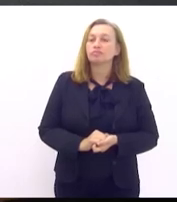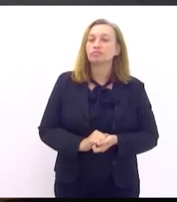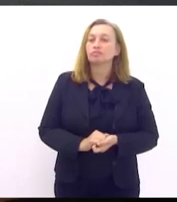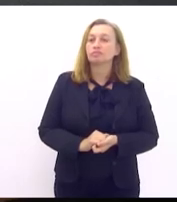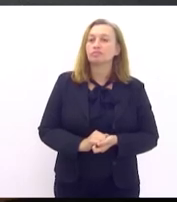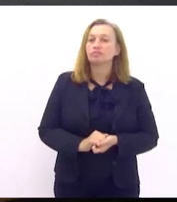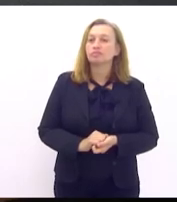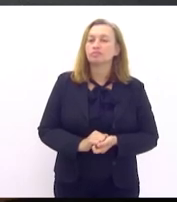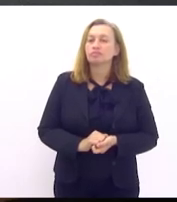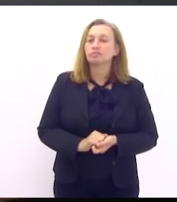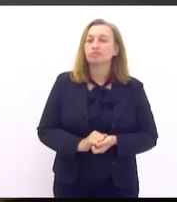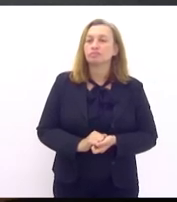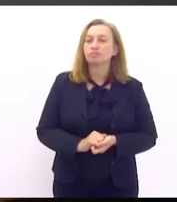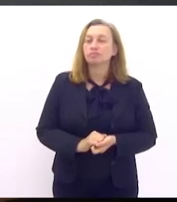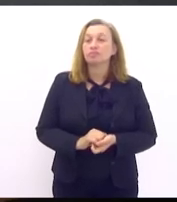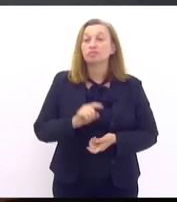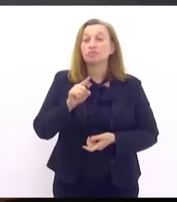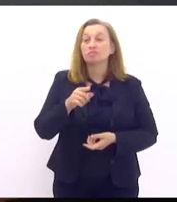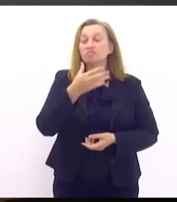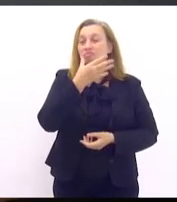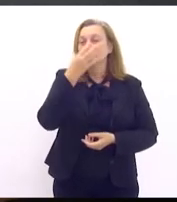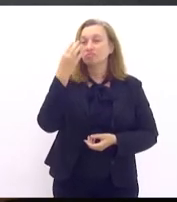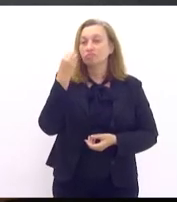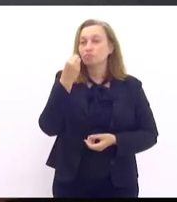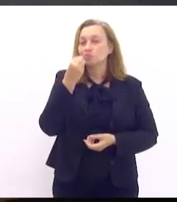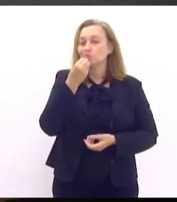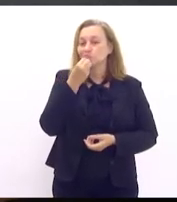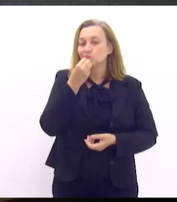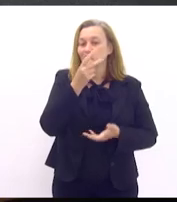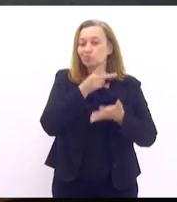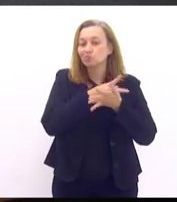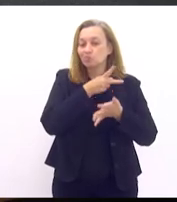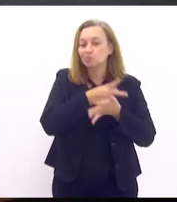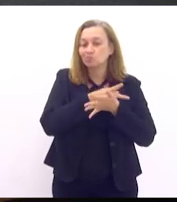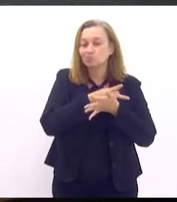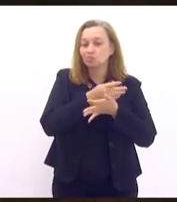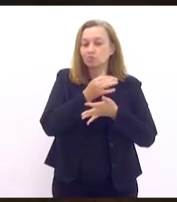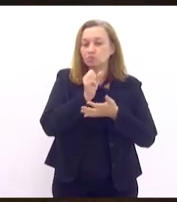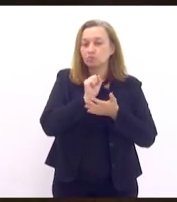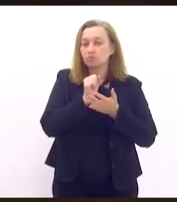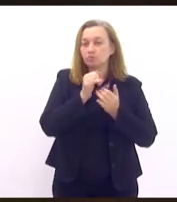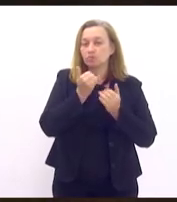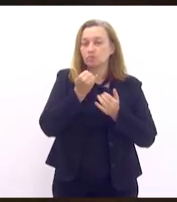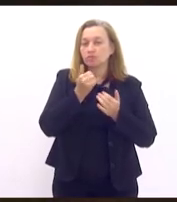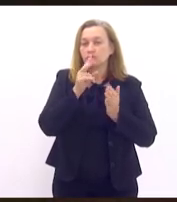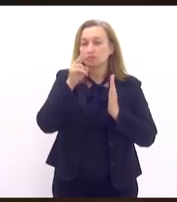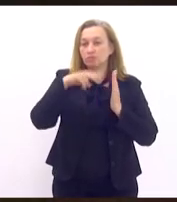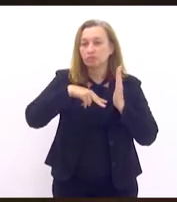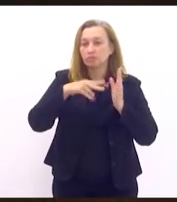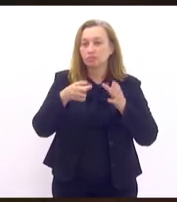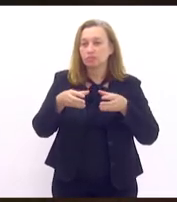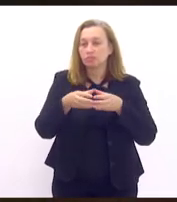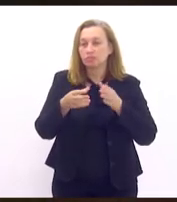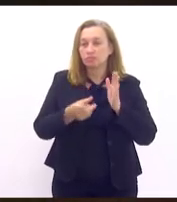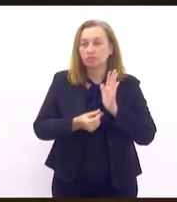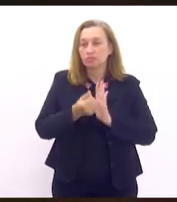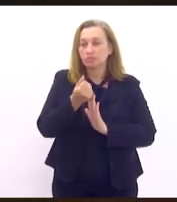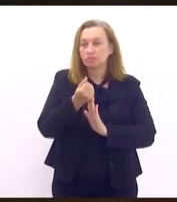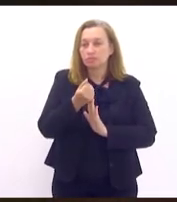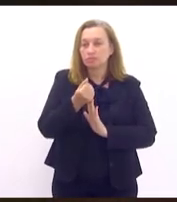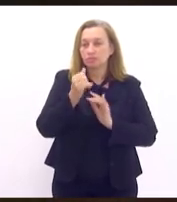Vossa Excelência se enganou. A senhora me permite ler o comunicado da Comissão de Orçamento?